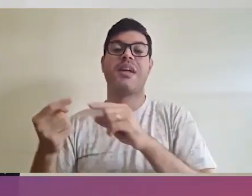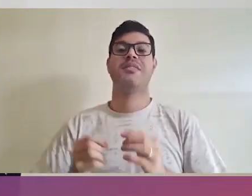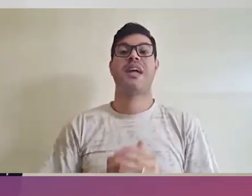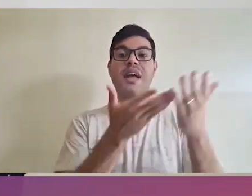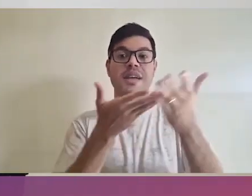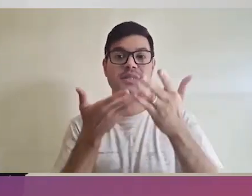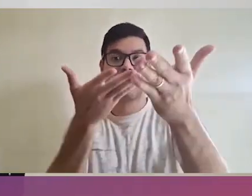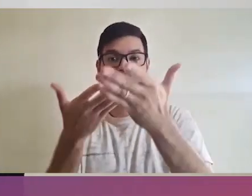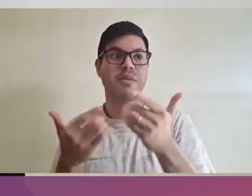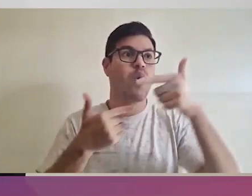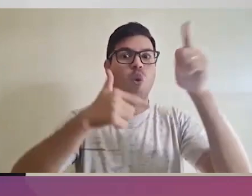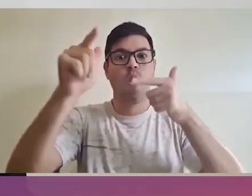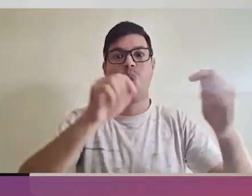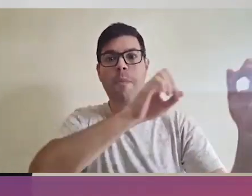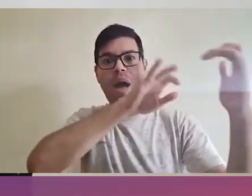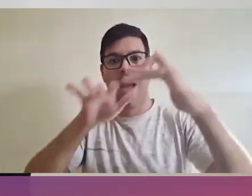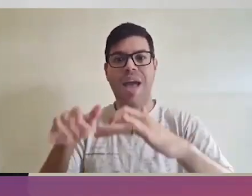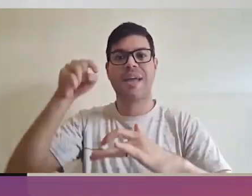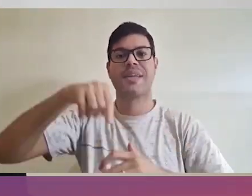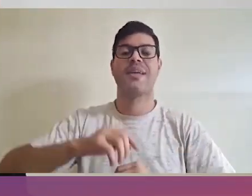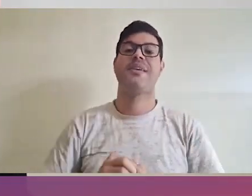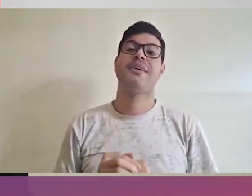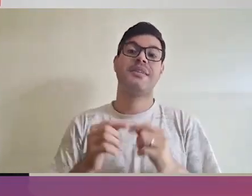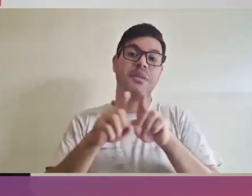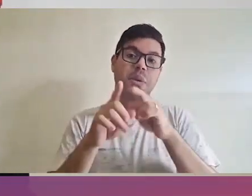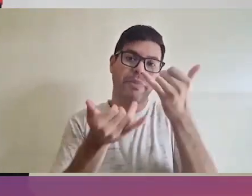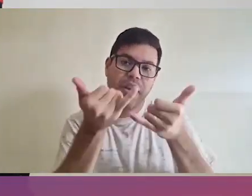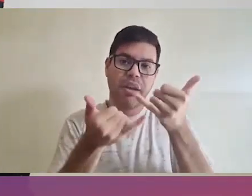de outras unidades também. O brincar, né?